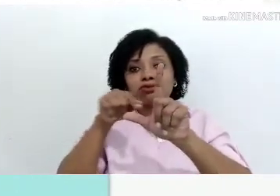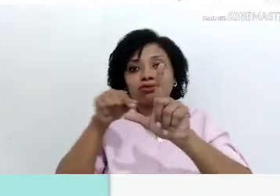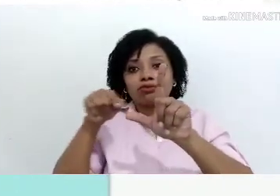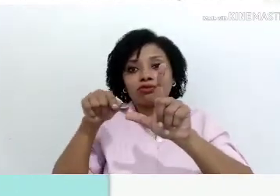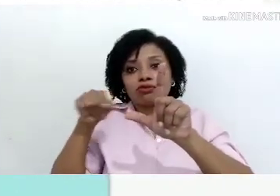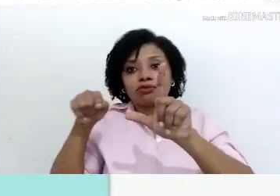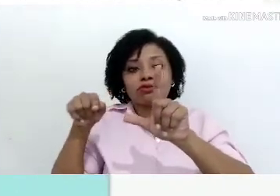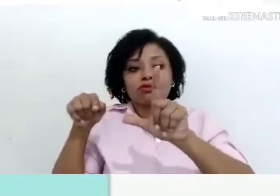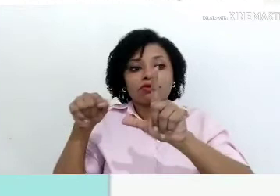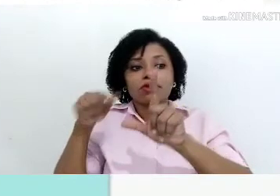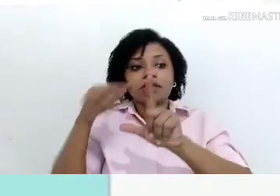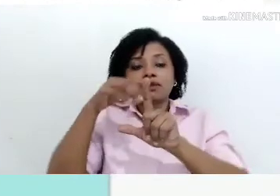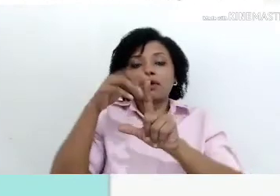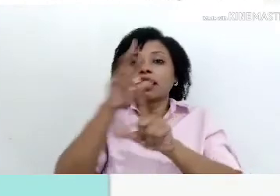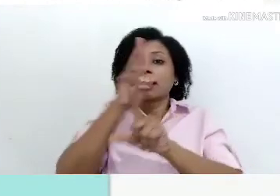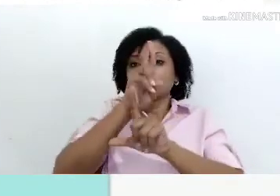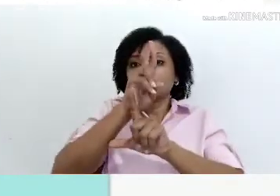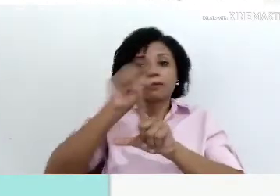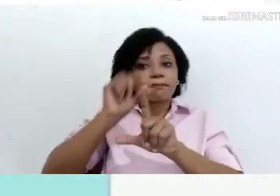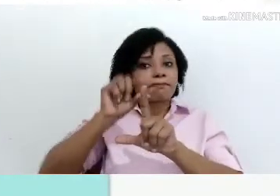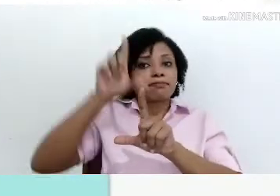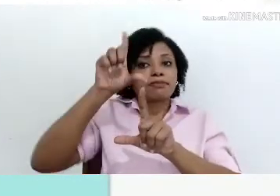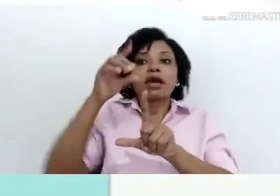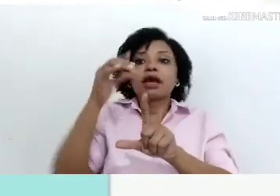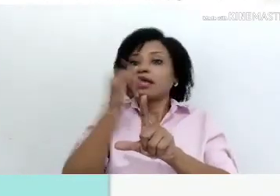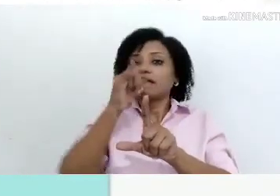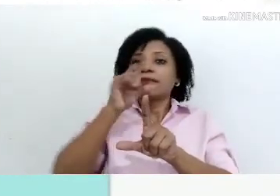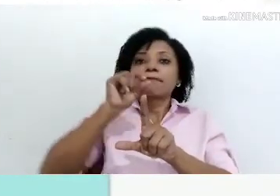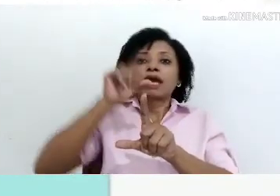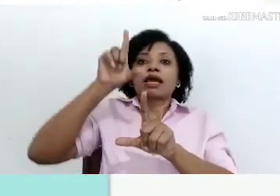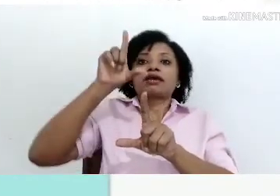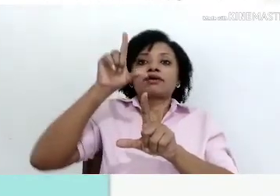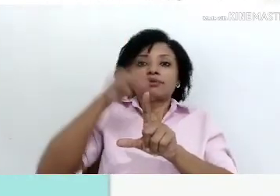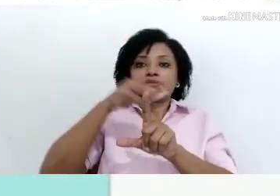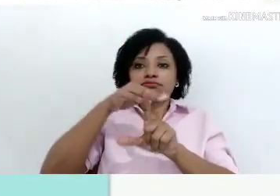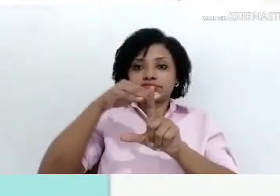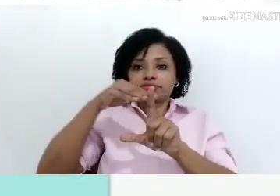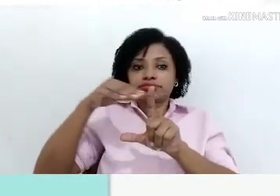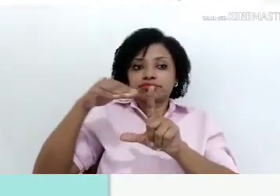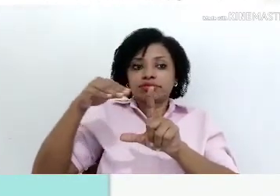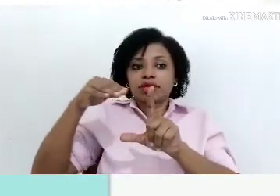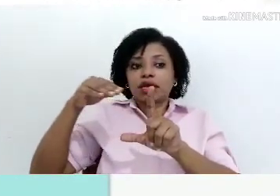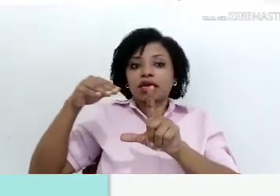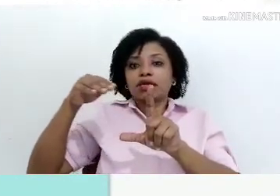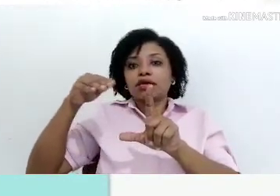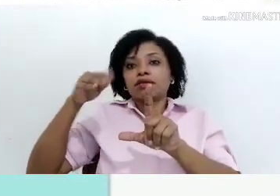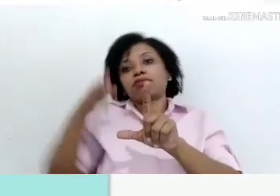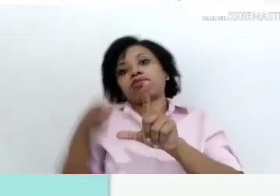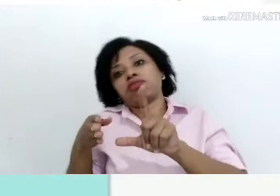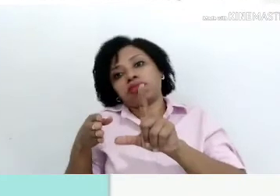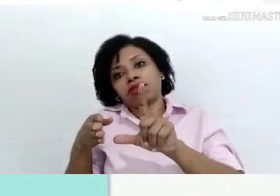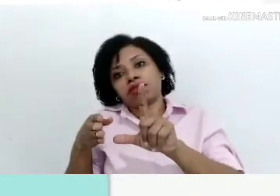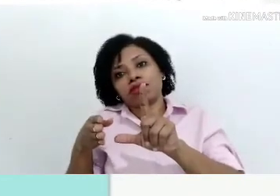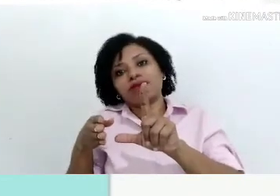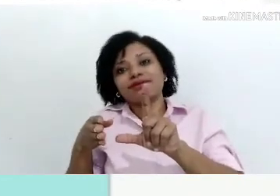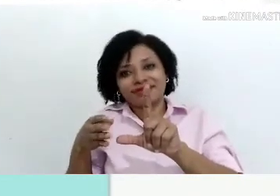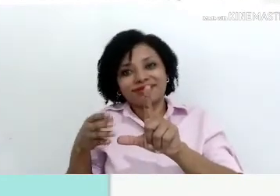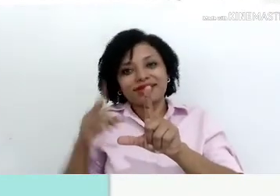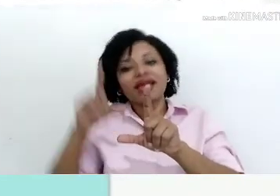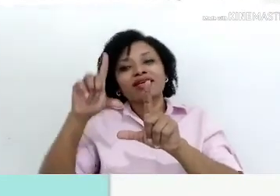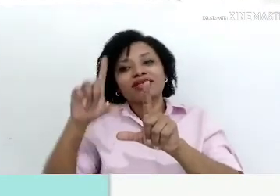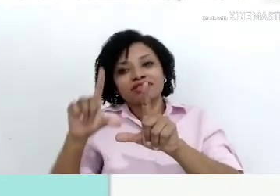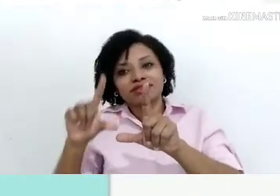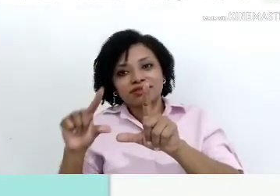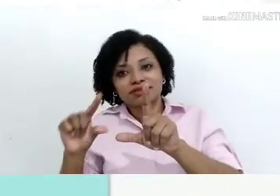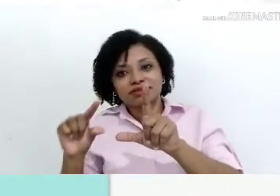Então, olha só, os reagentes eles começam com maior energia e no decorrer do tempo, né, a energia